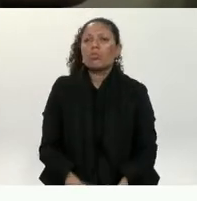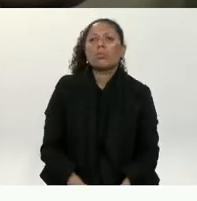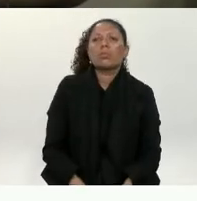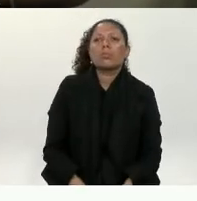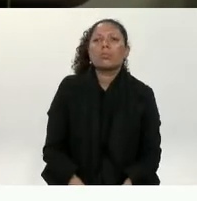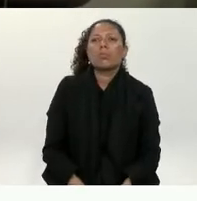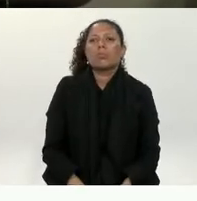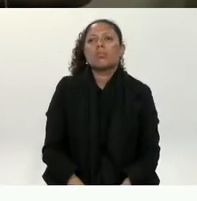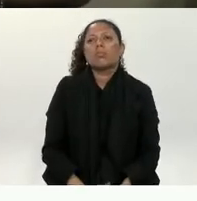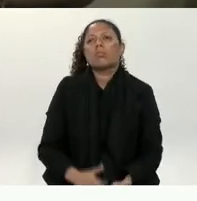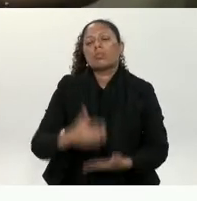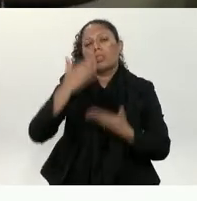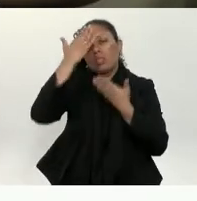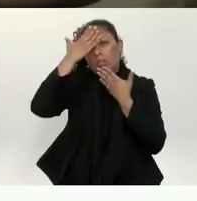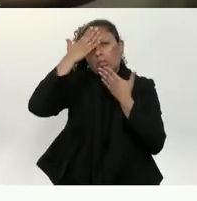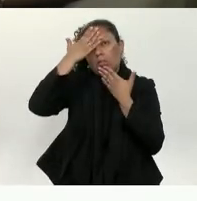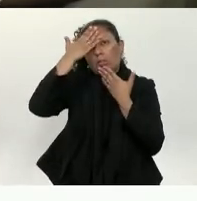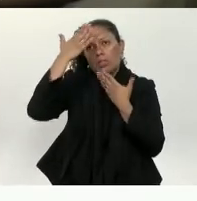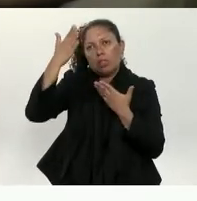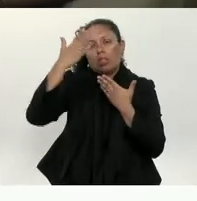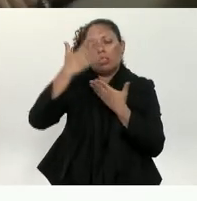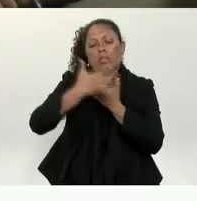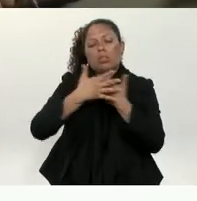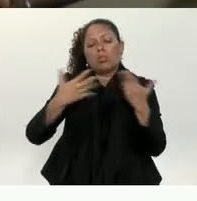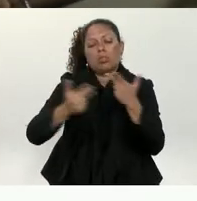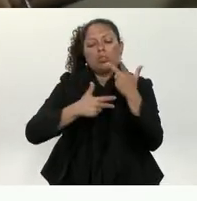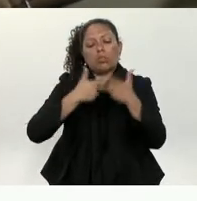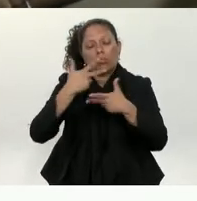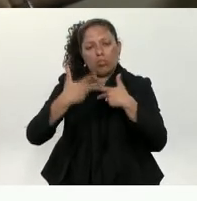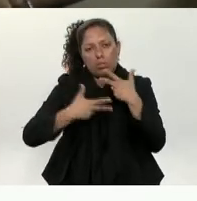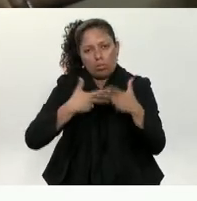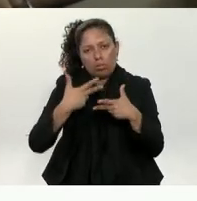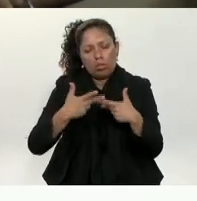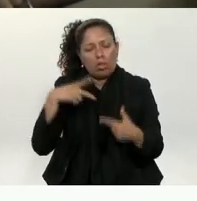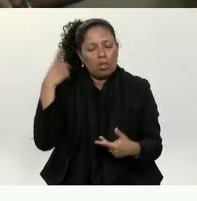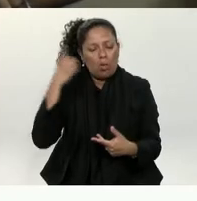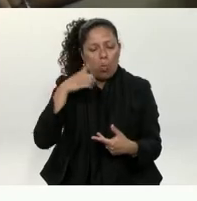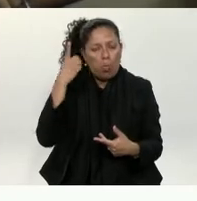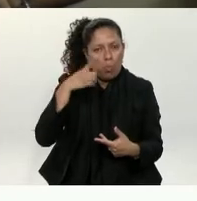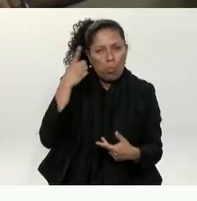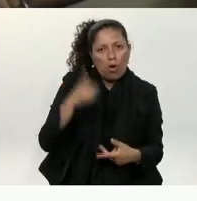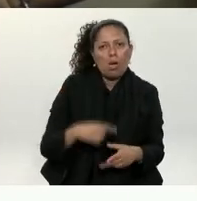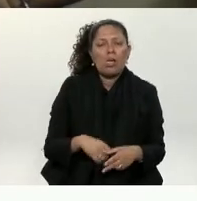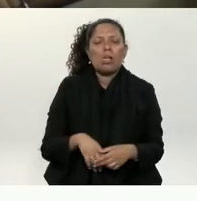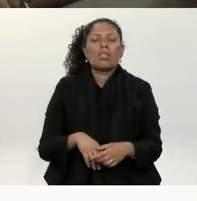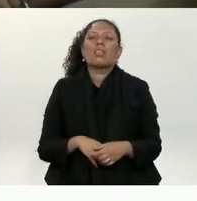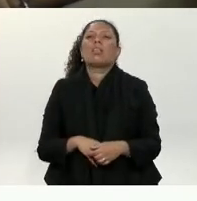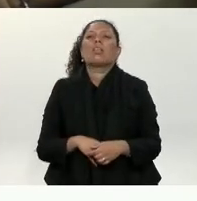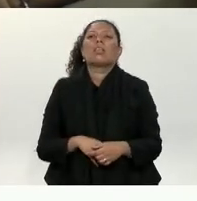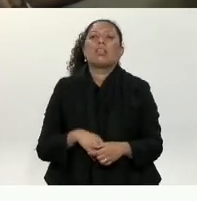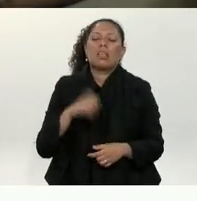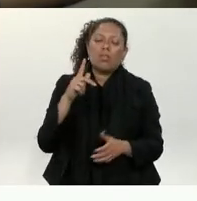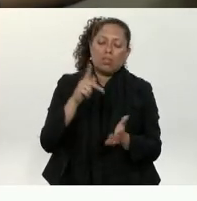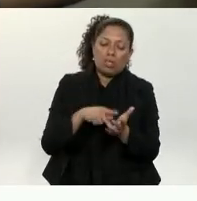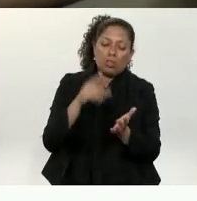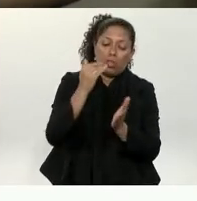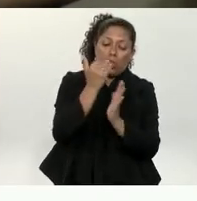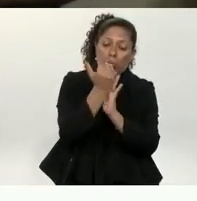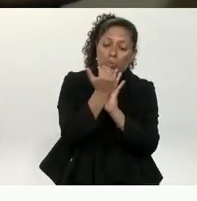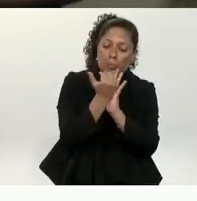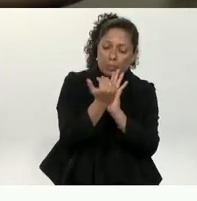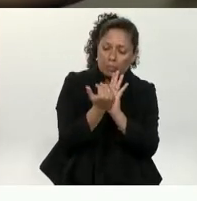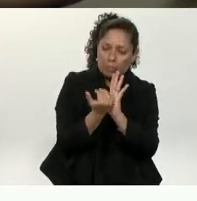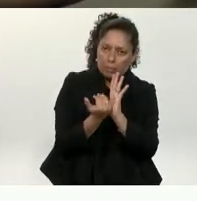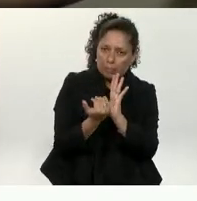Bom, obrigado pela declaração, deputado Jair Bittencourt. De fato, o planejamento estratégico